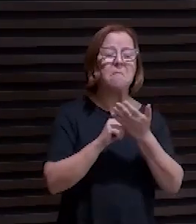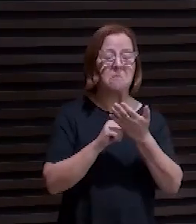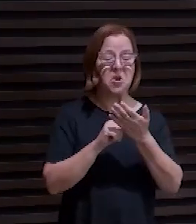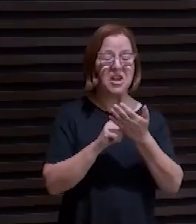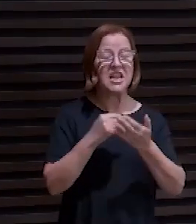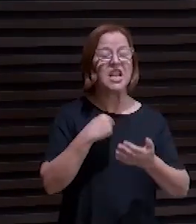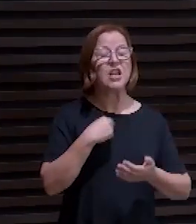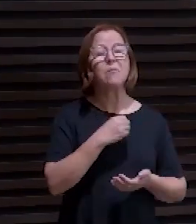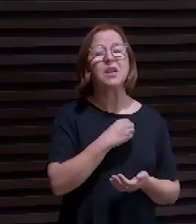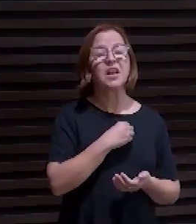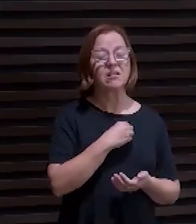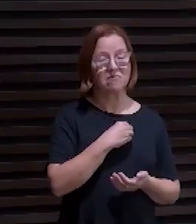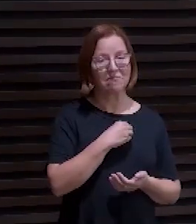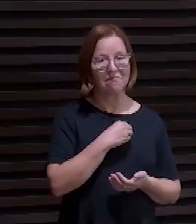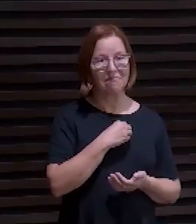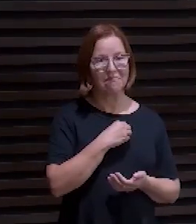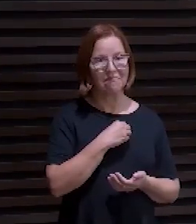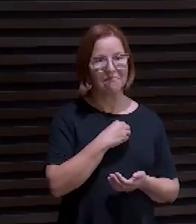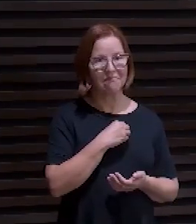Pode?